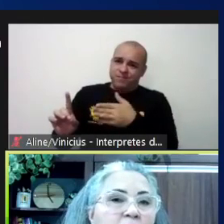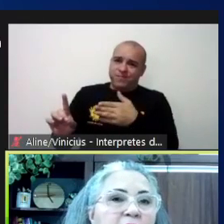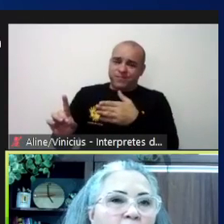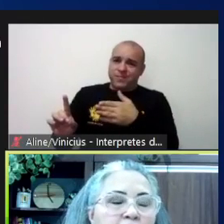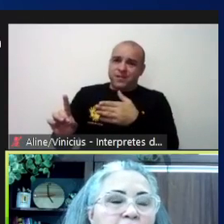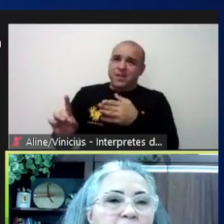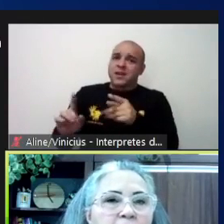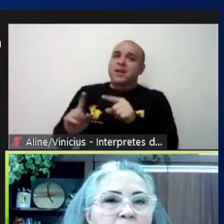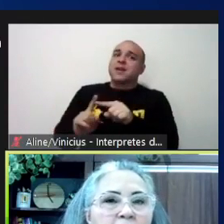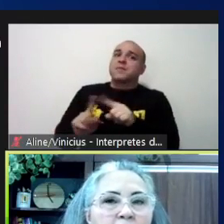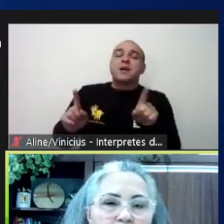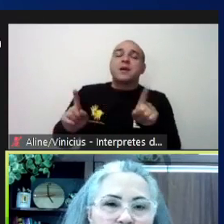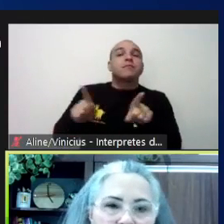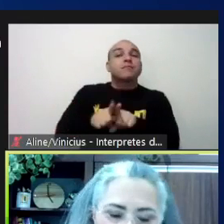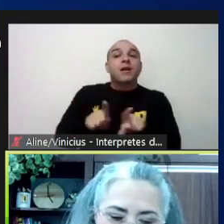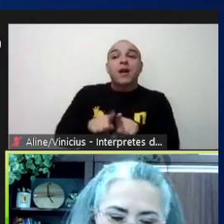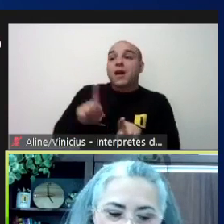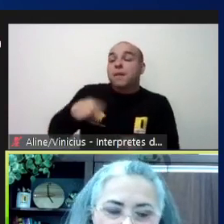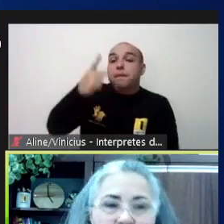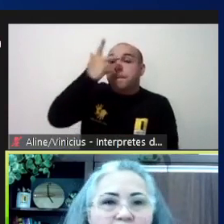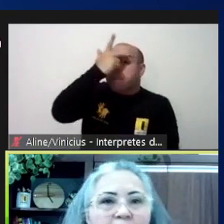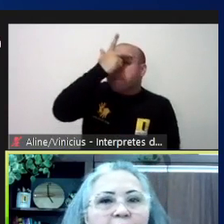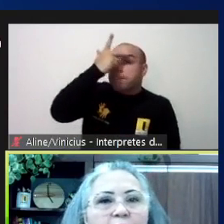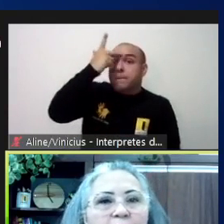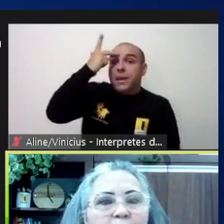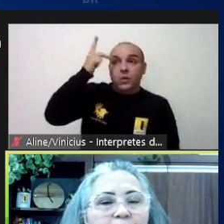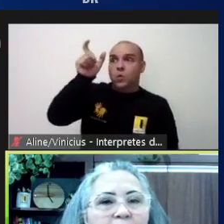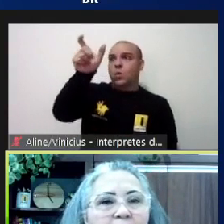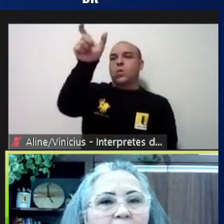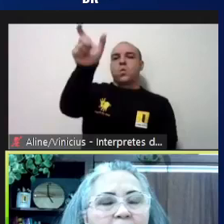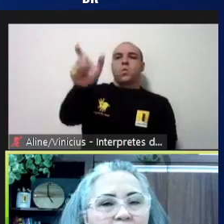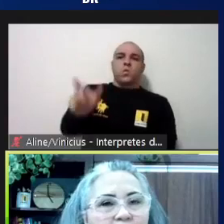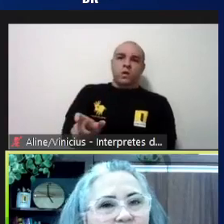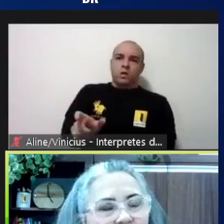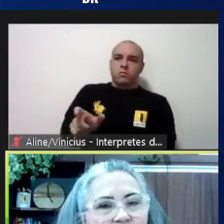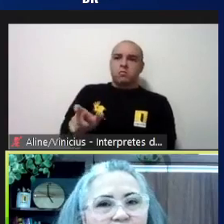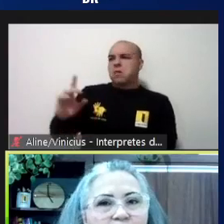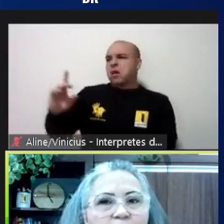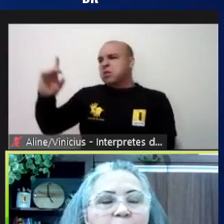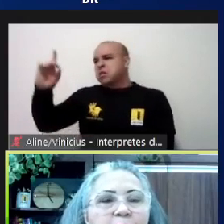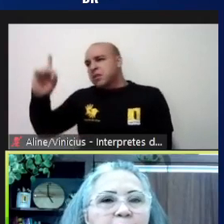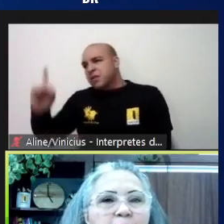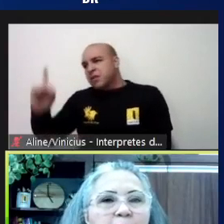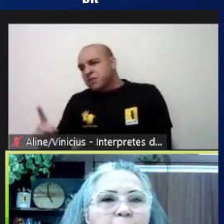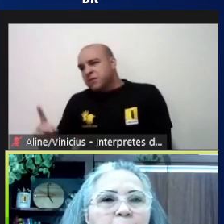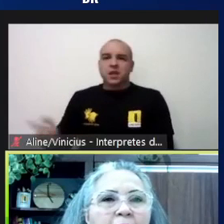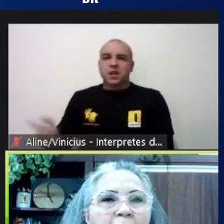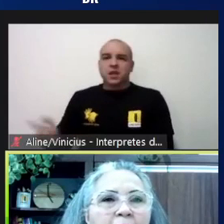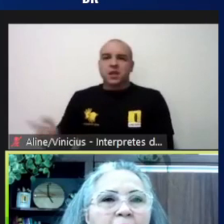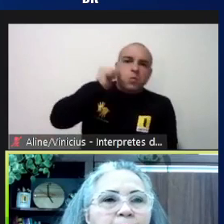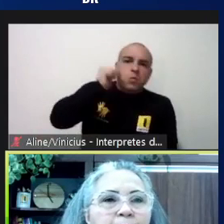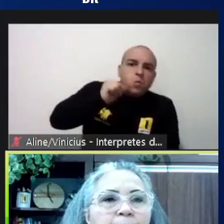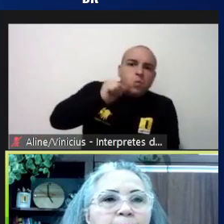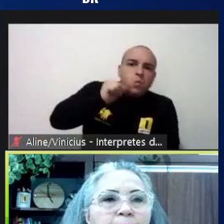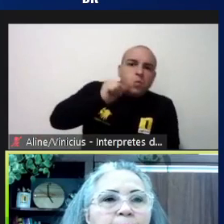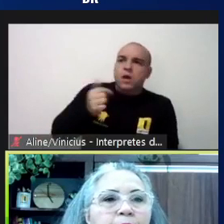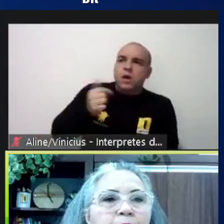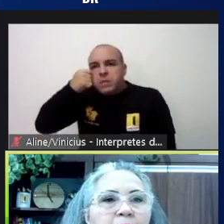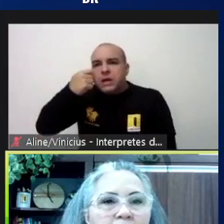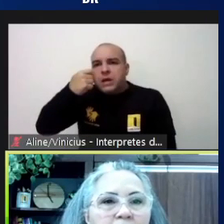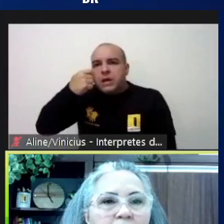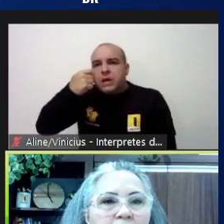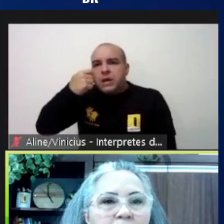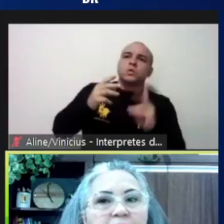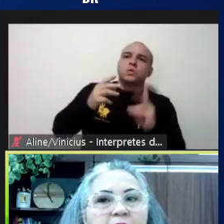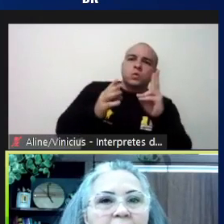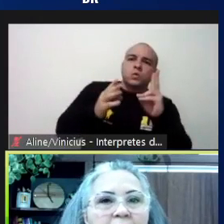é a nossa ótica, né? Por isso estamos lá envolvidos na Associação Nacional do Emprego Apoiado, que